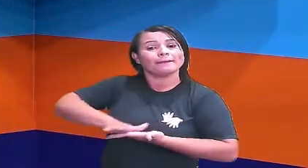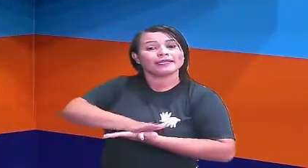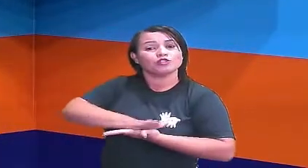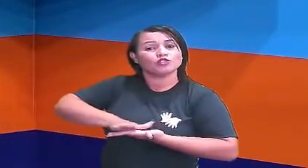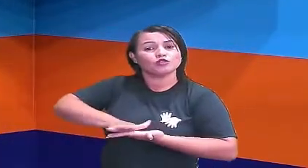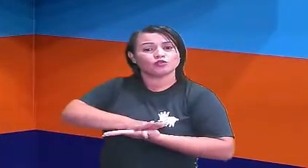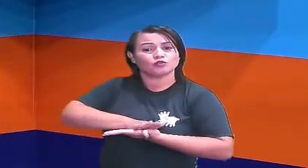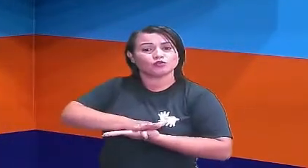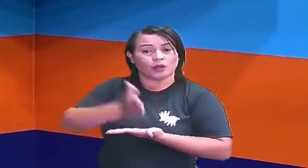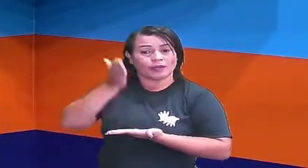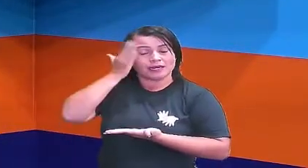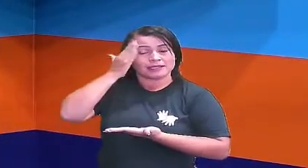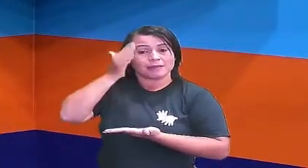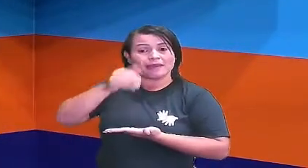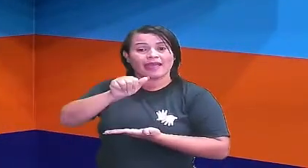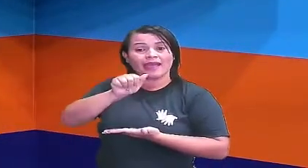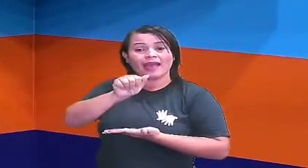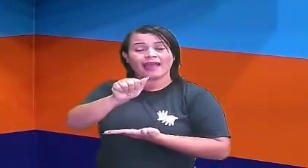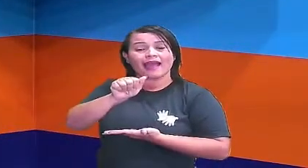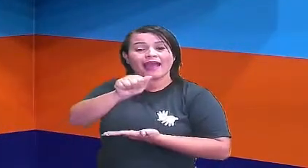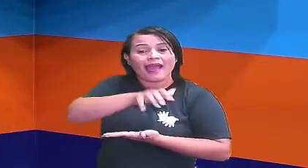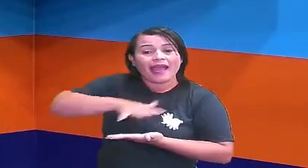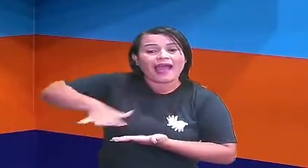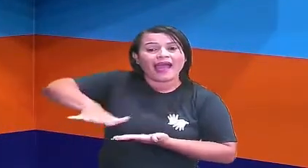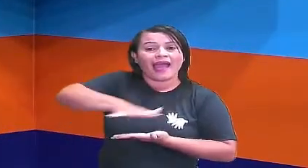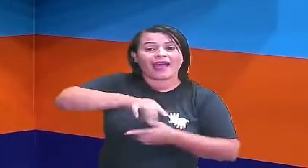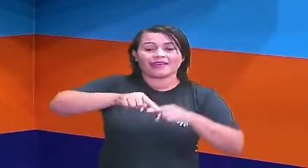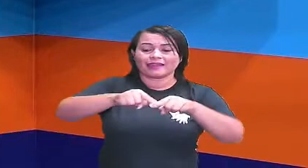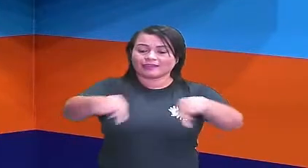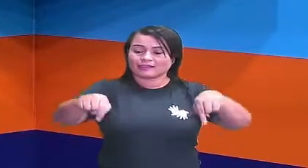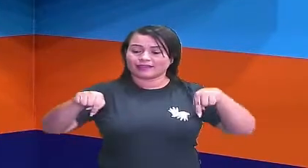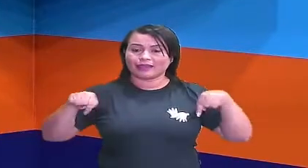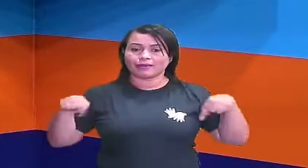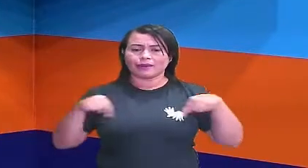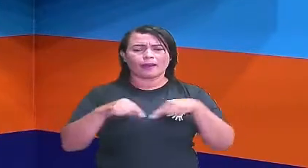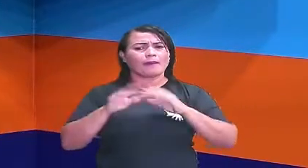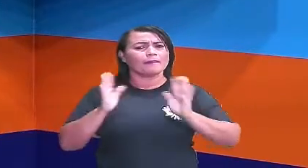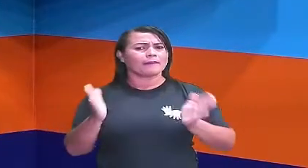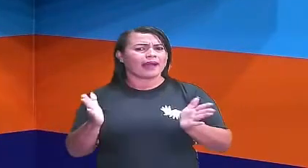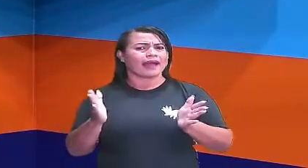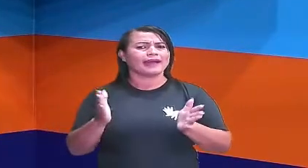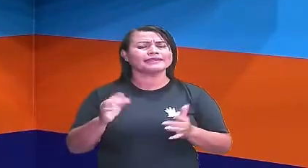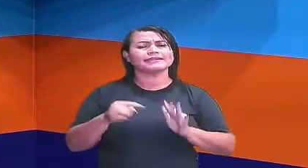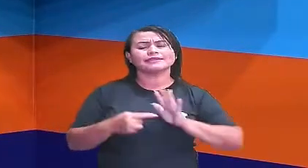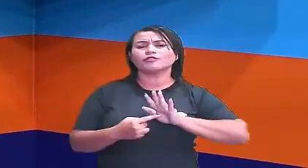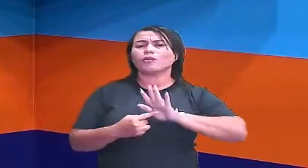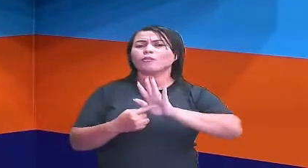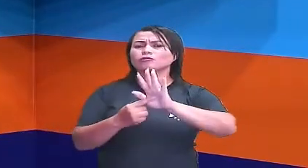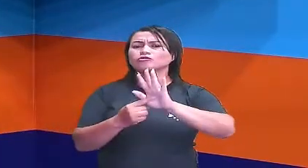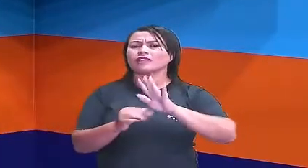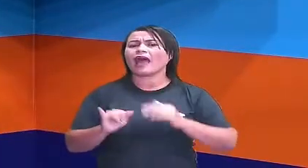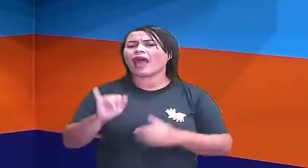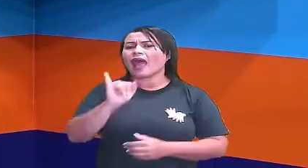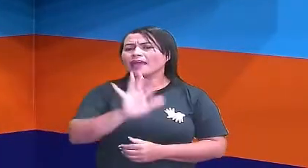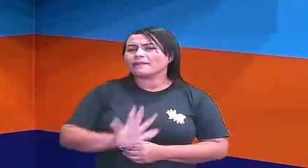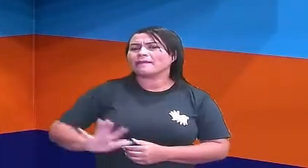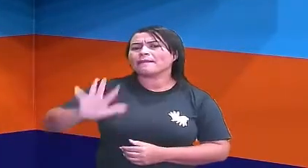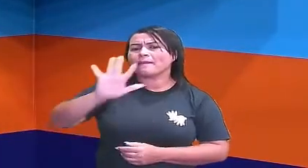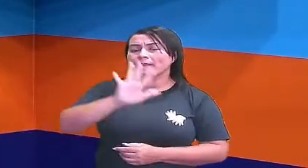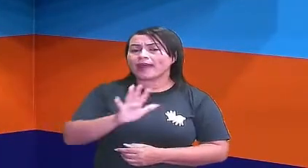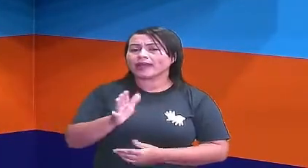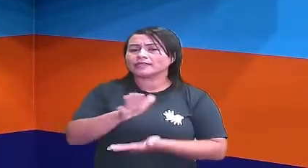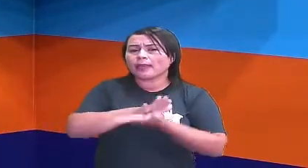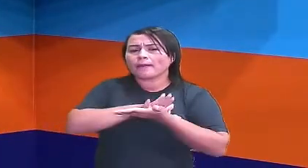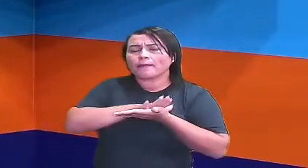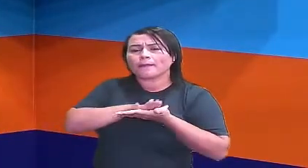Eu vou saber a área em relação ao piso, tá? Mas se eu trabalho com figuras geométricas planas,